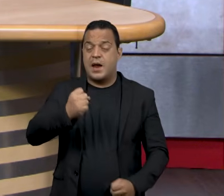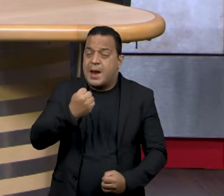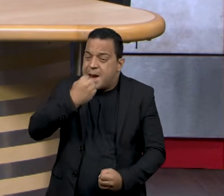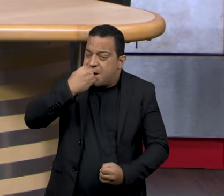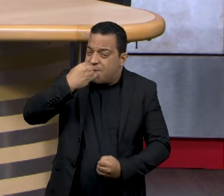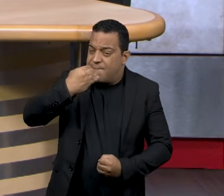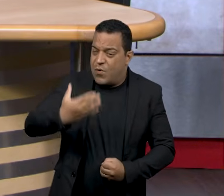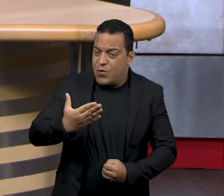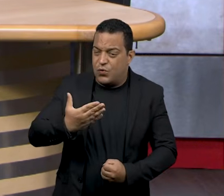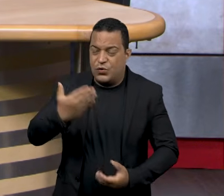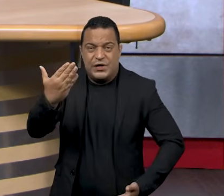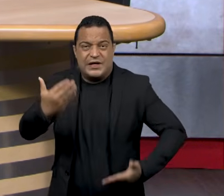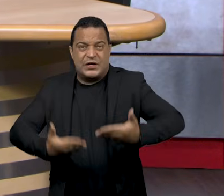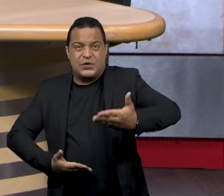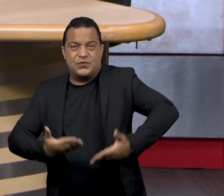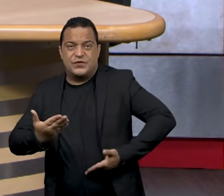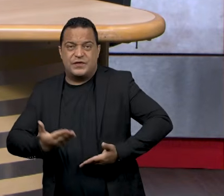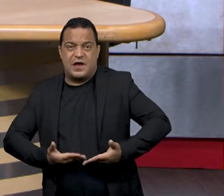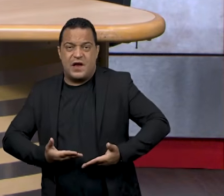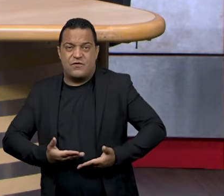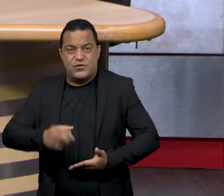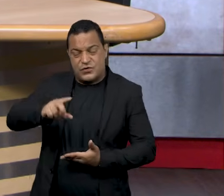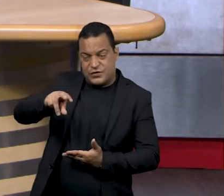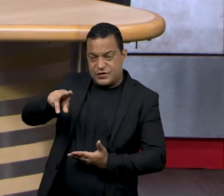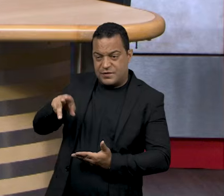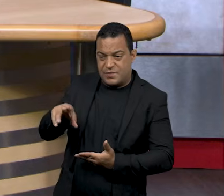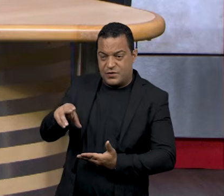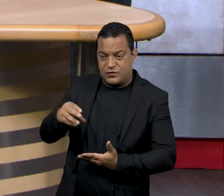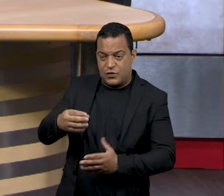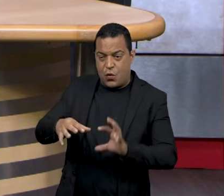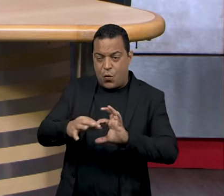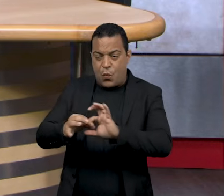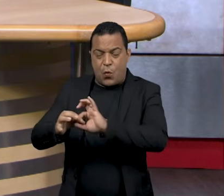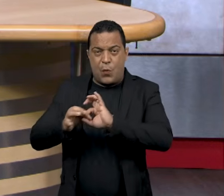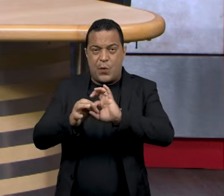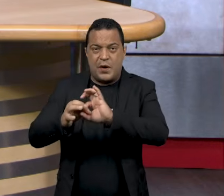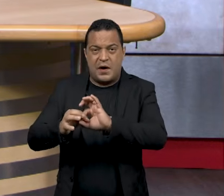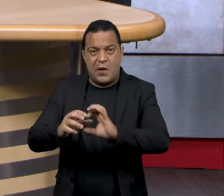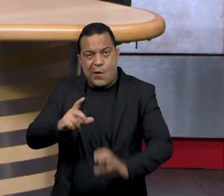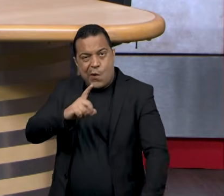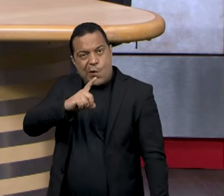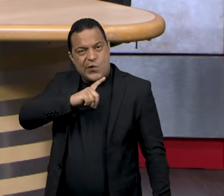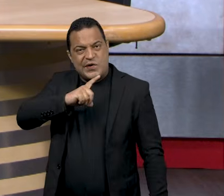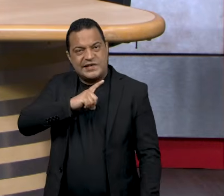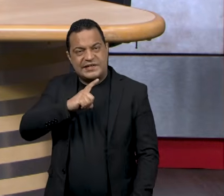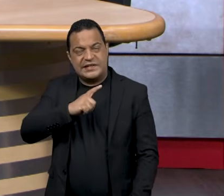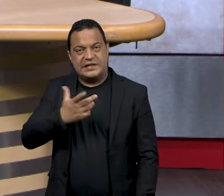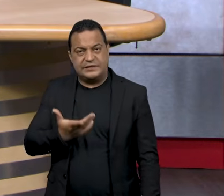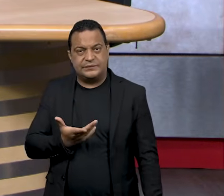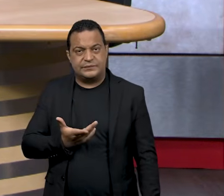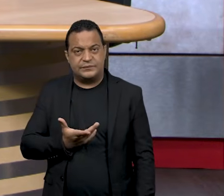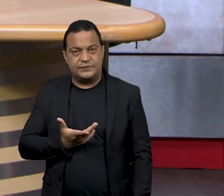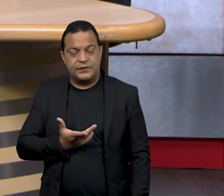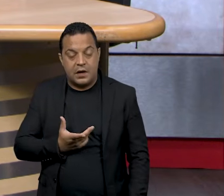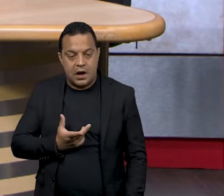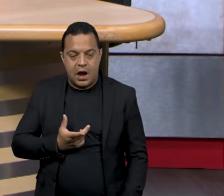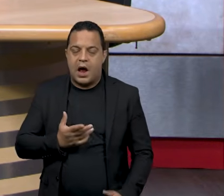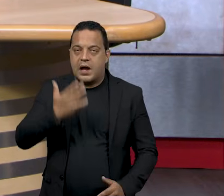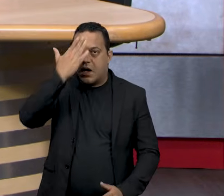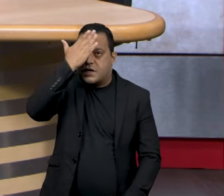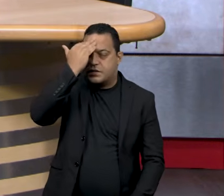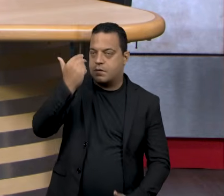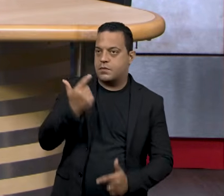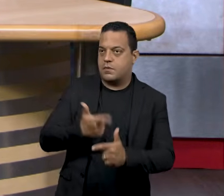os irmãos vivam em união. E nós falamos esse grande desafio que é do mundo